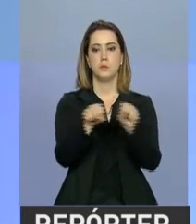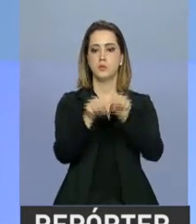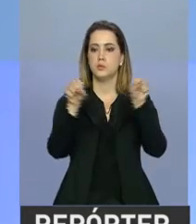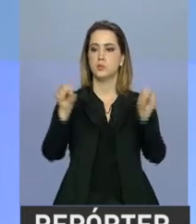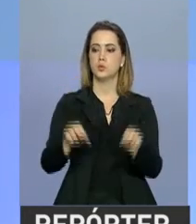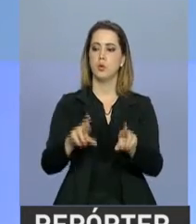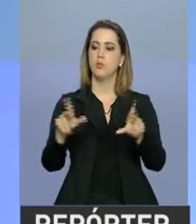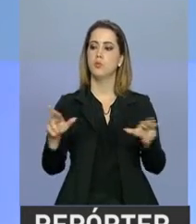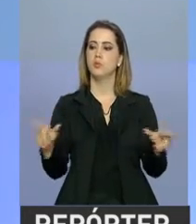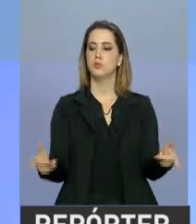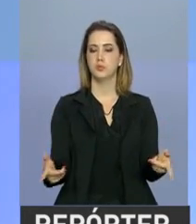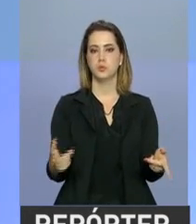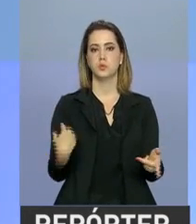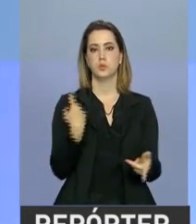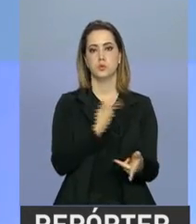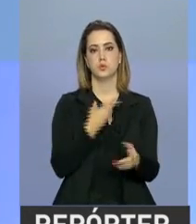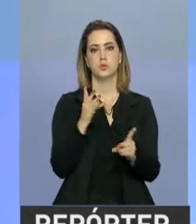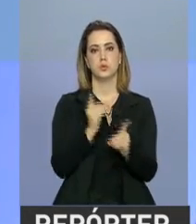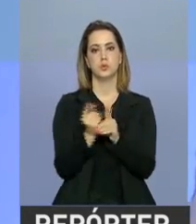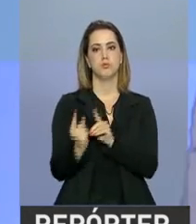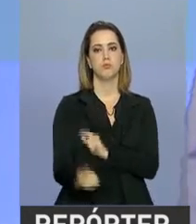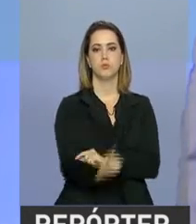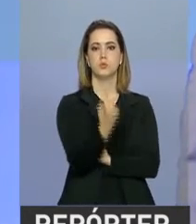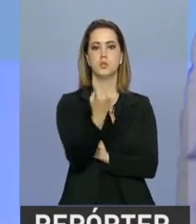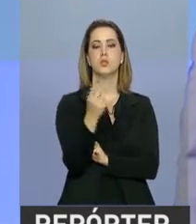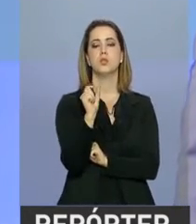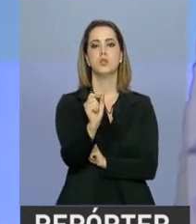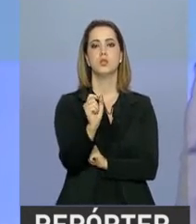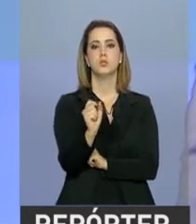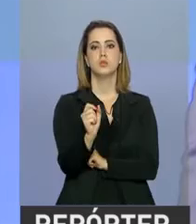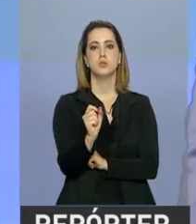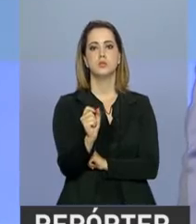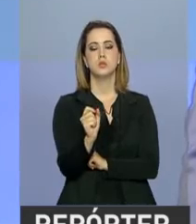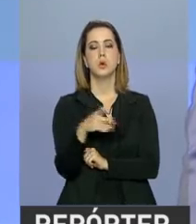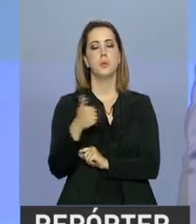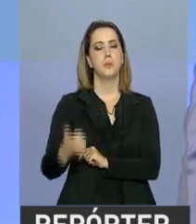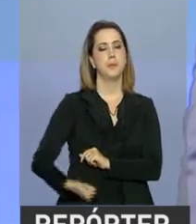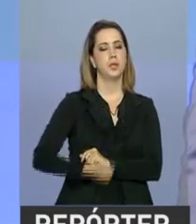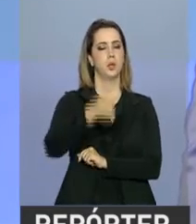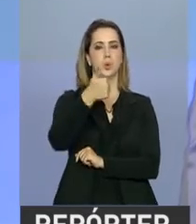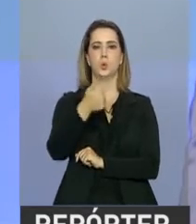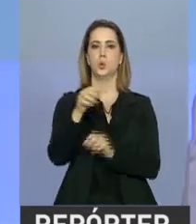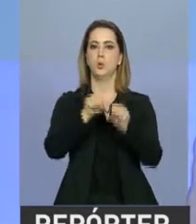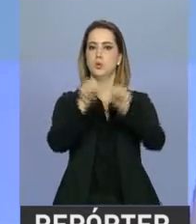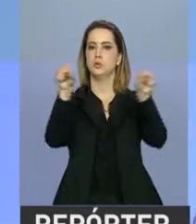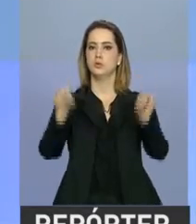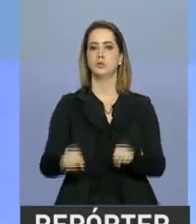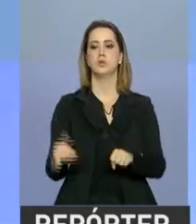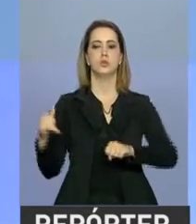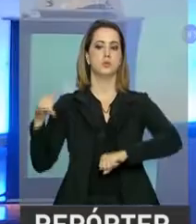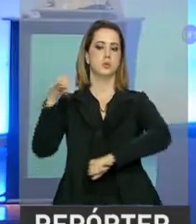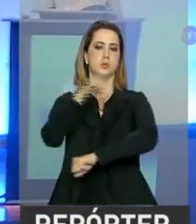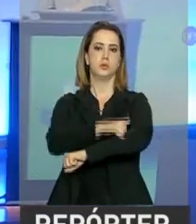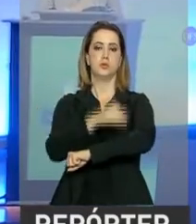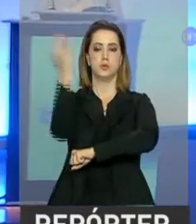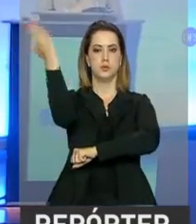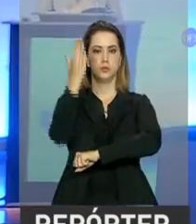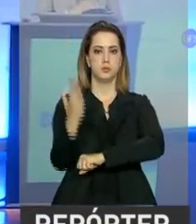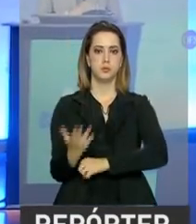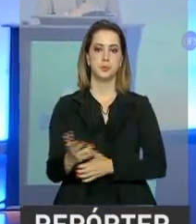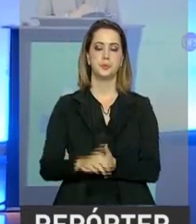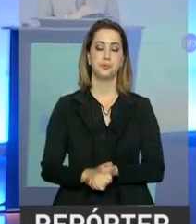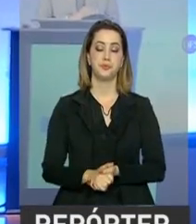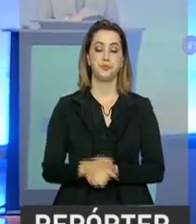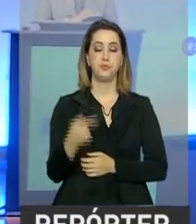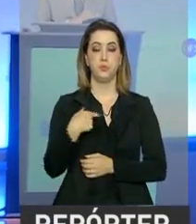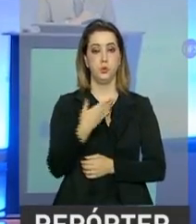e que vamos encontrar aí a melhor forma de ter um sistema o mais sustentável possível para a aviação civil brasileira. O governo